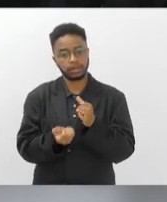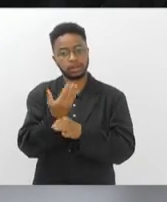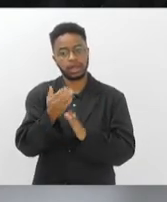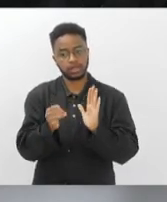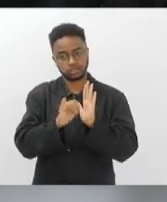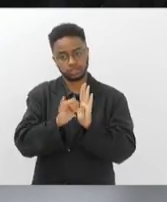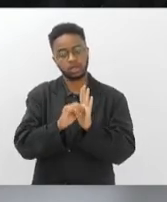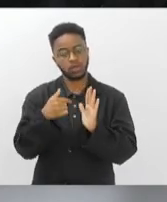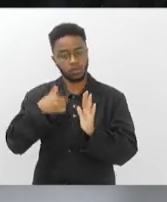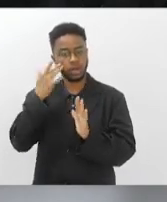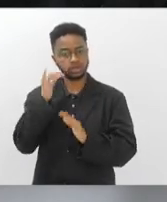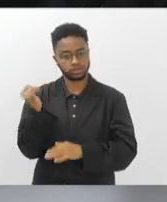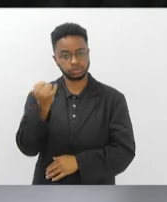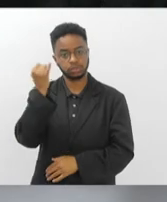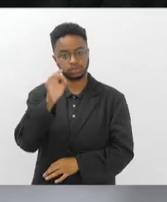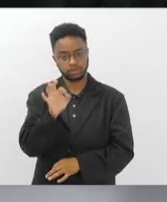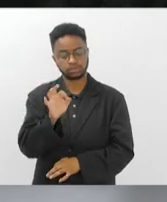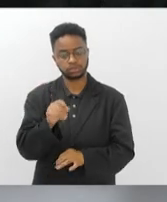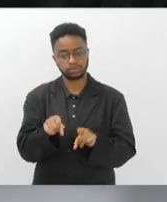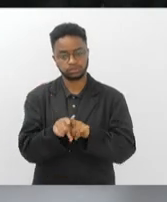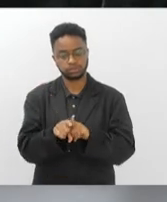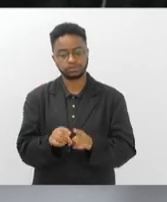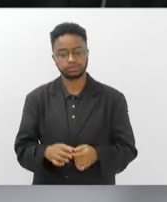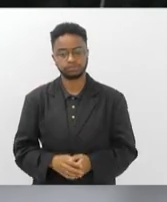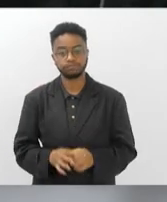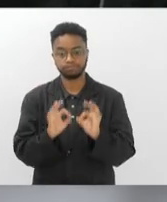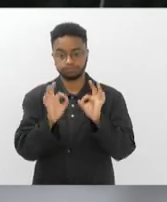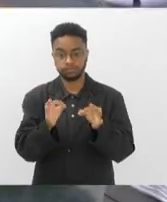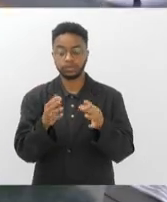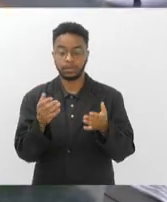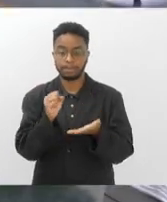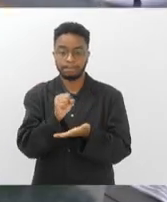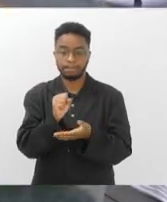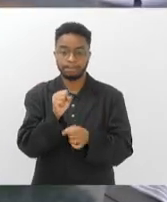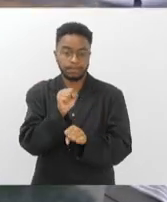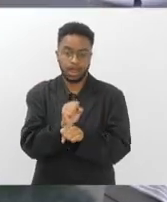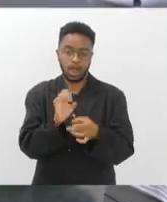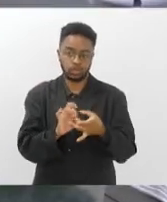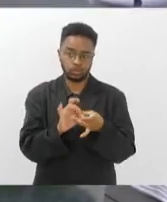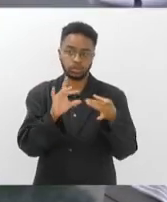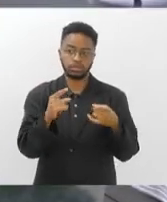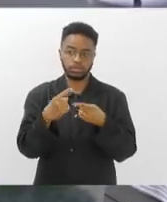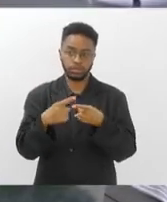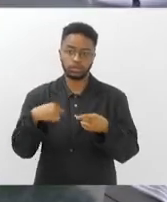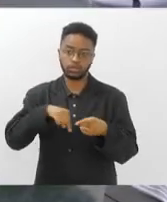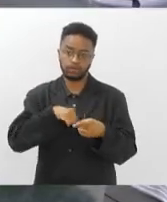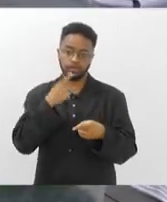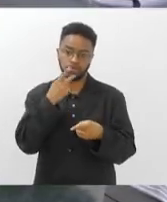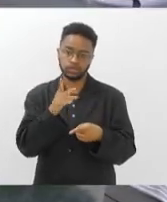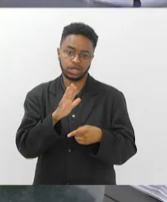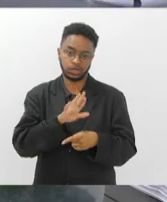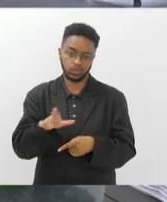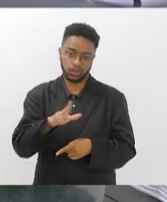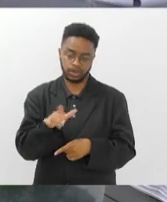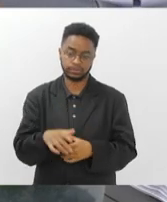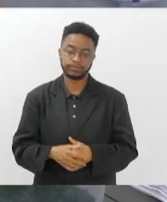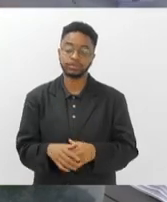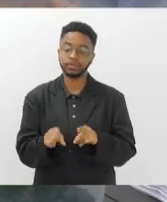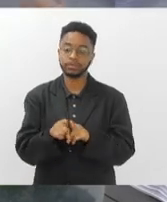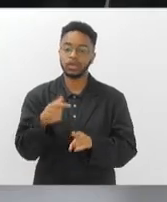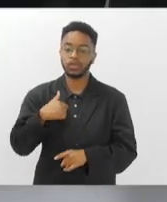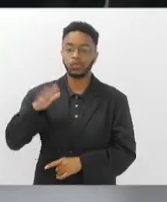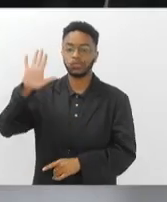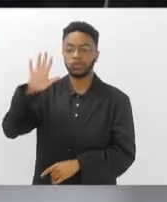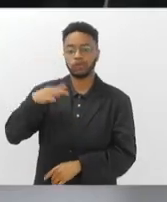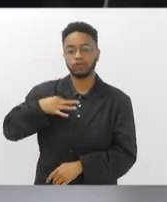considero que é pertinente. Eu acho pertinente. Então, deixa de ser autorizativa, que, aliás, a gente já tinha dito que não seria. Né? Já me voluntario para